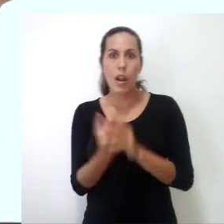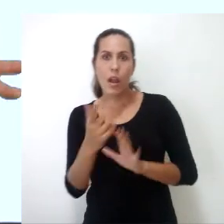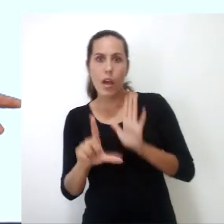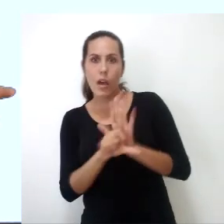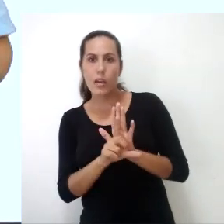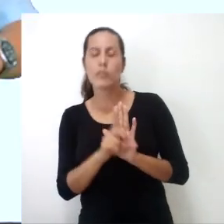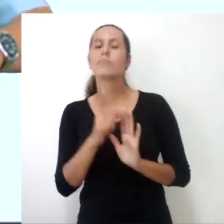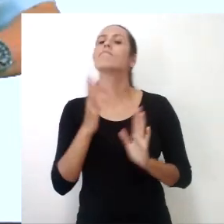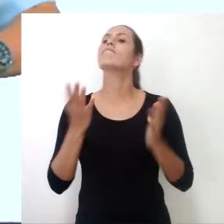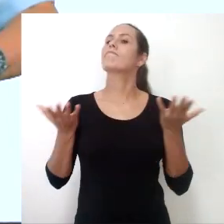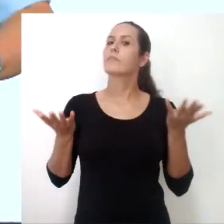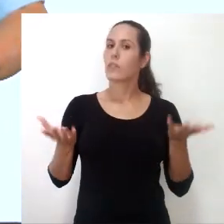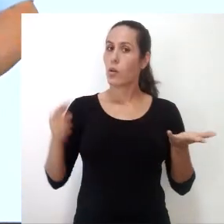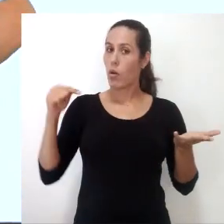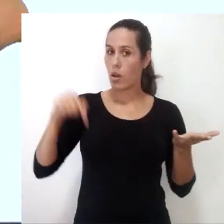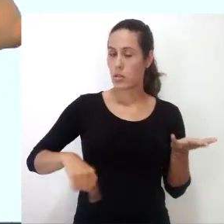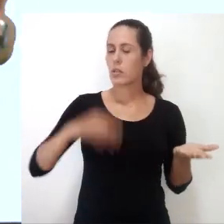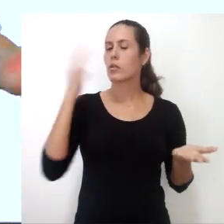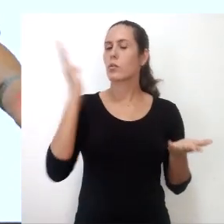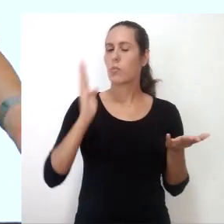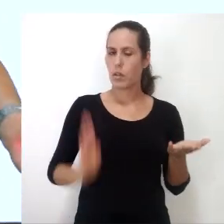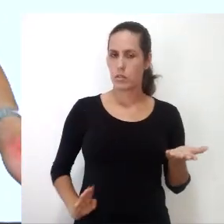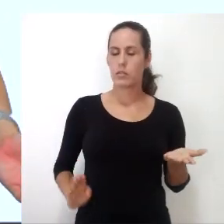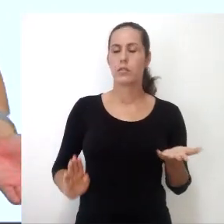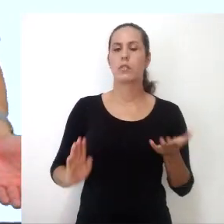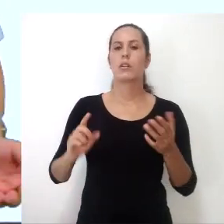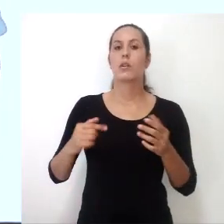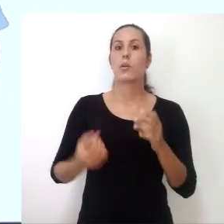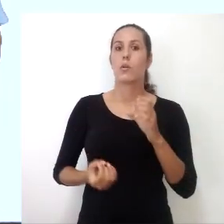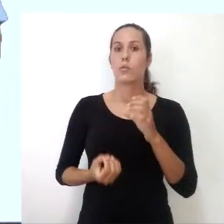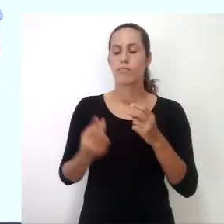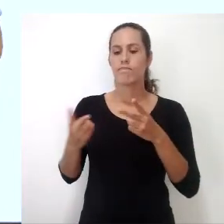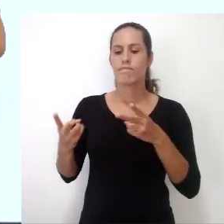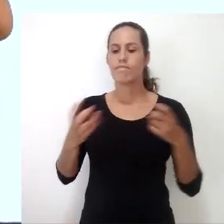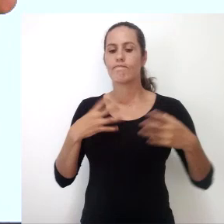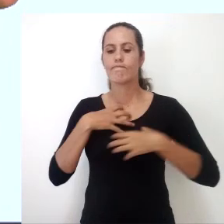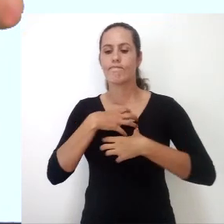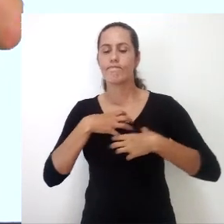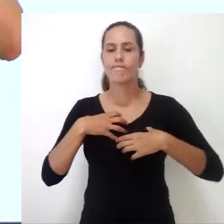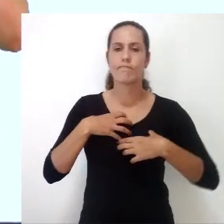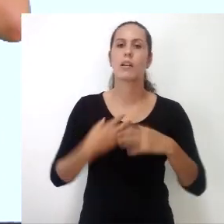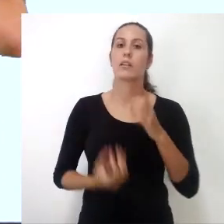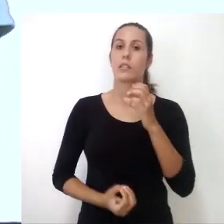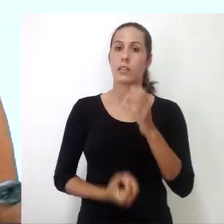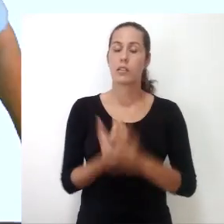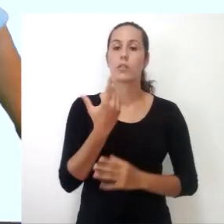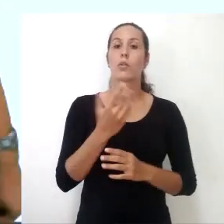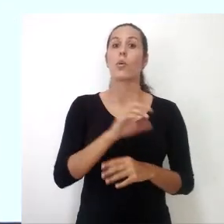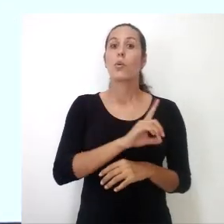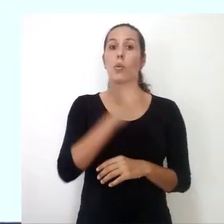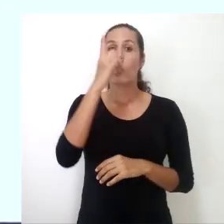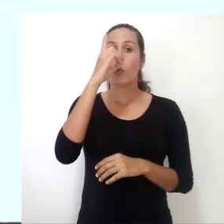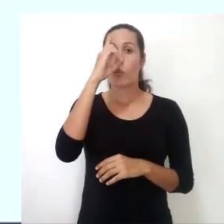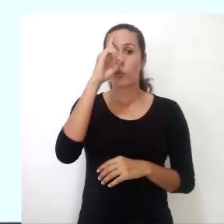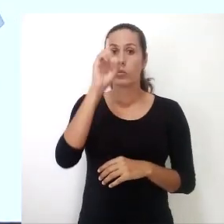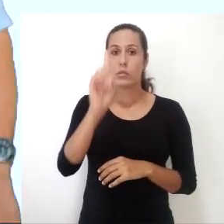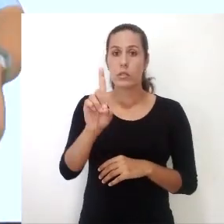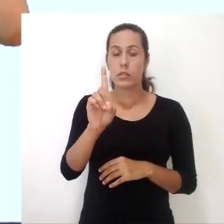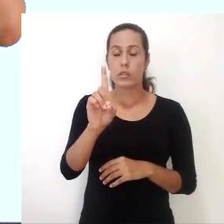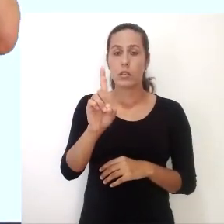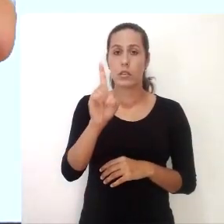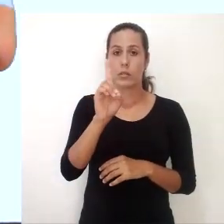no Brasil, o aumento da intolerância religiosa gerou até a criação de um dia